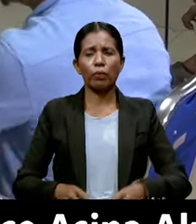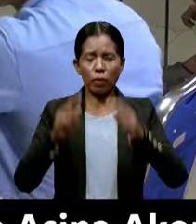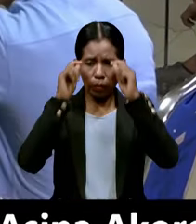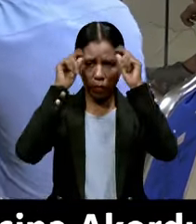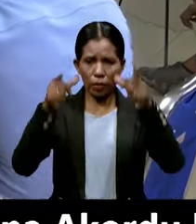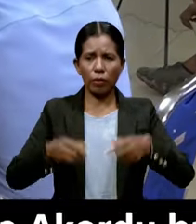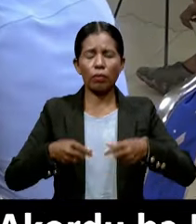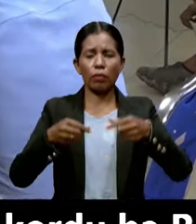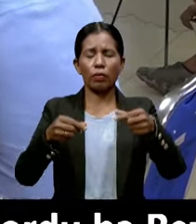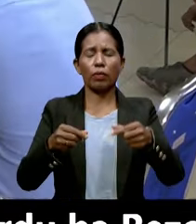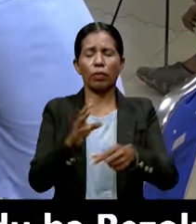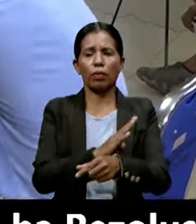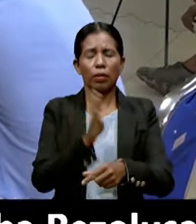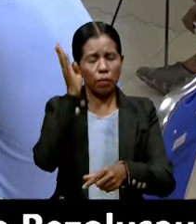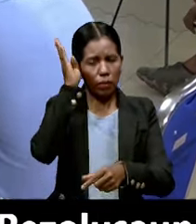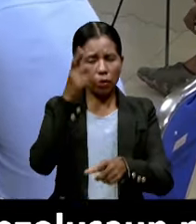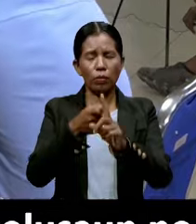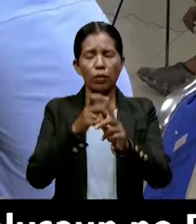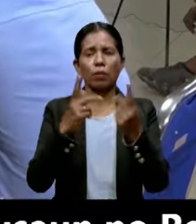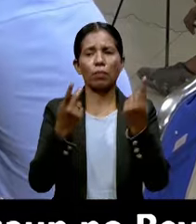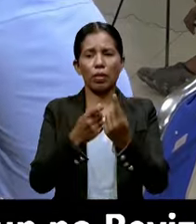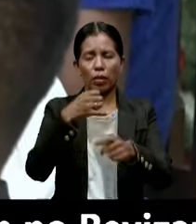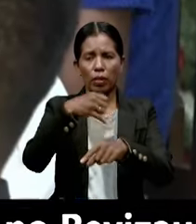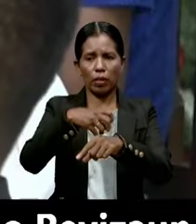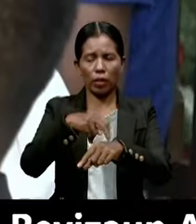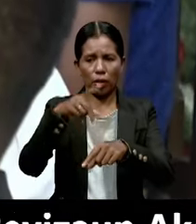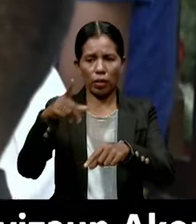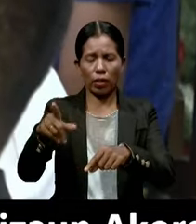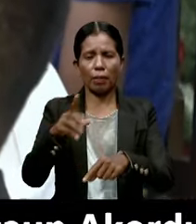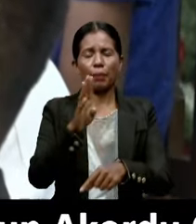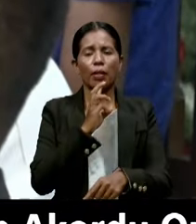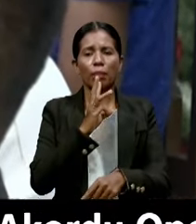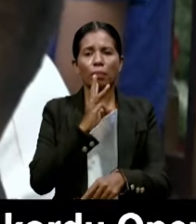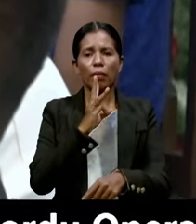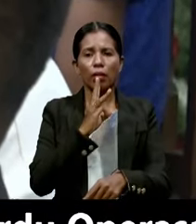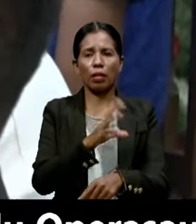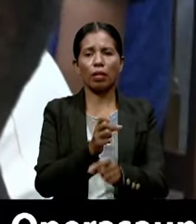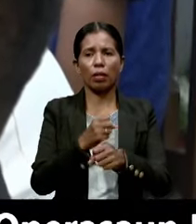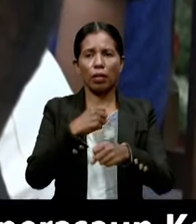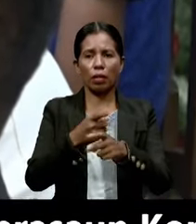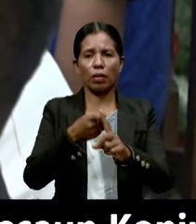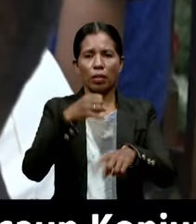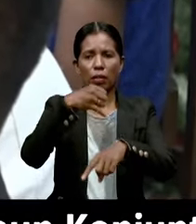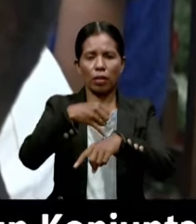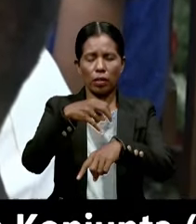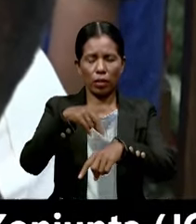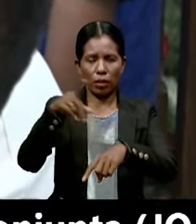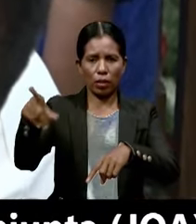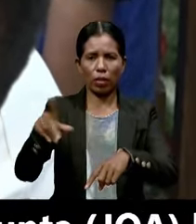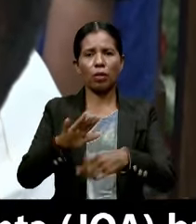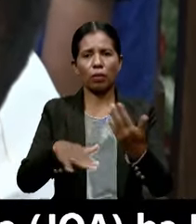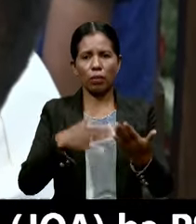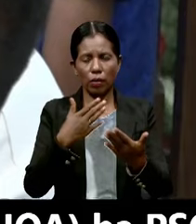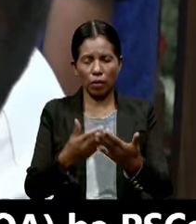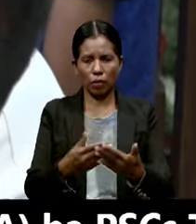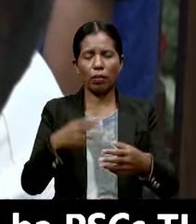produs cerveza usi kompanya internasional Hendeken, no be aqua ne be produs usi investidor internasional nasional sira o